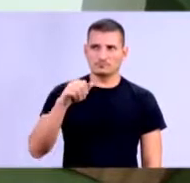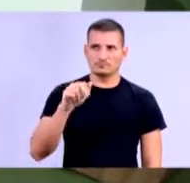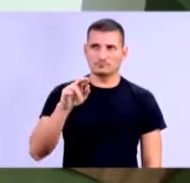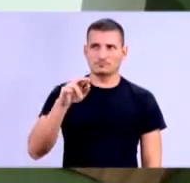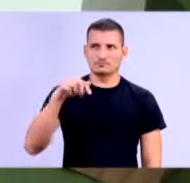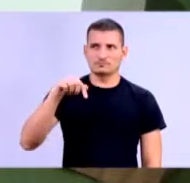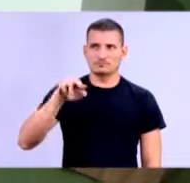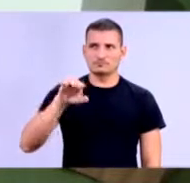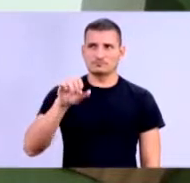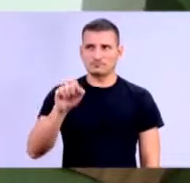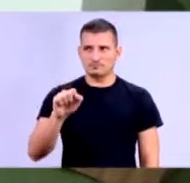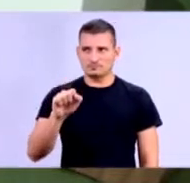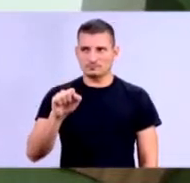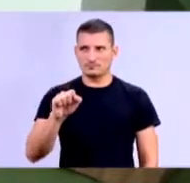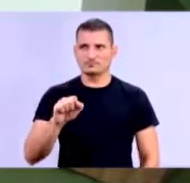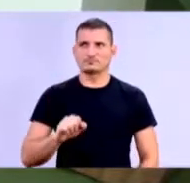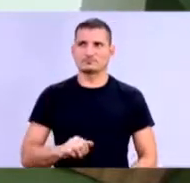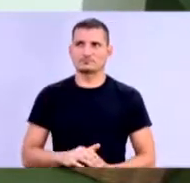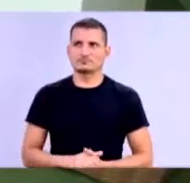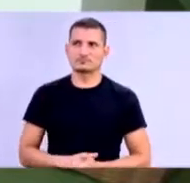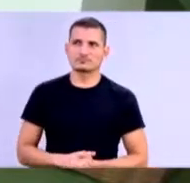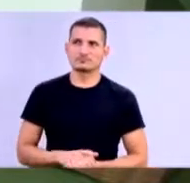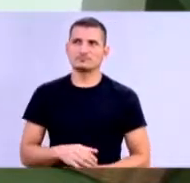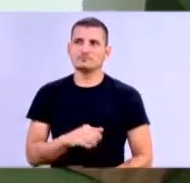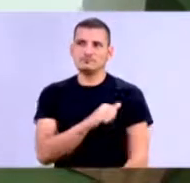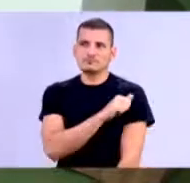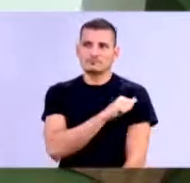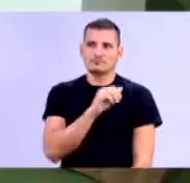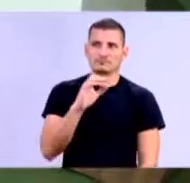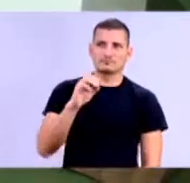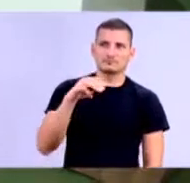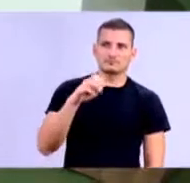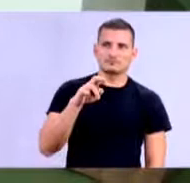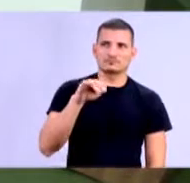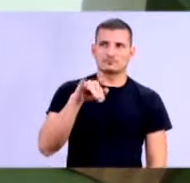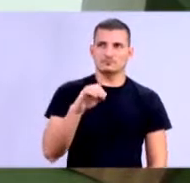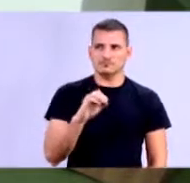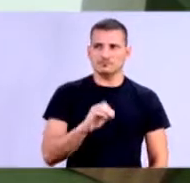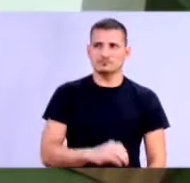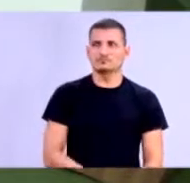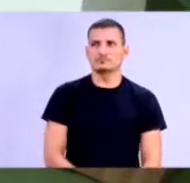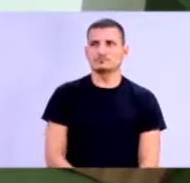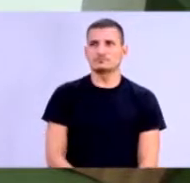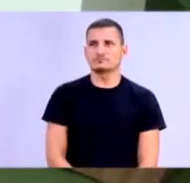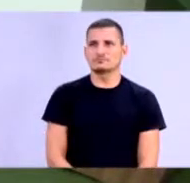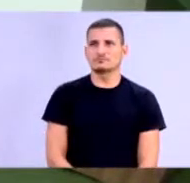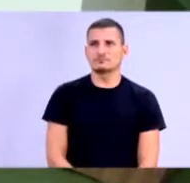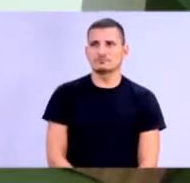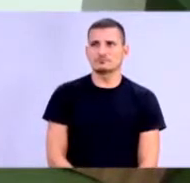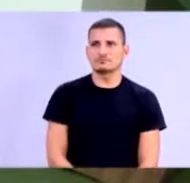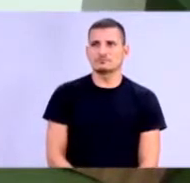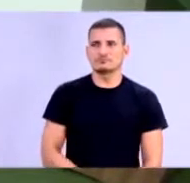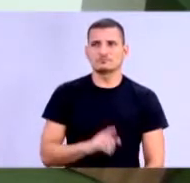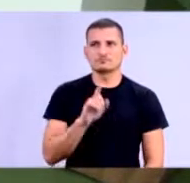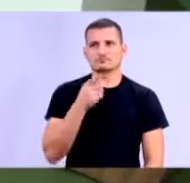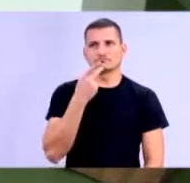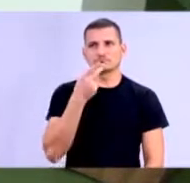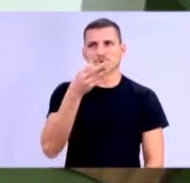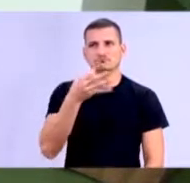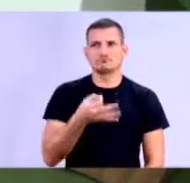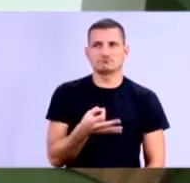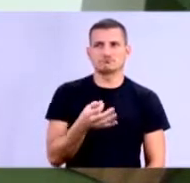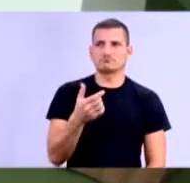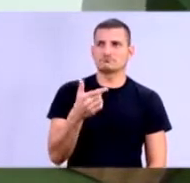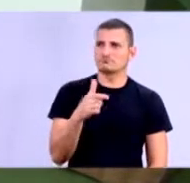Homério. Que Homero? Homério. Homério. Né? Ele diz que não acha correto,